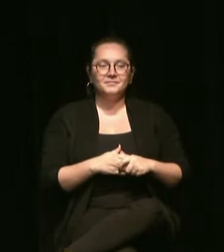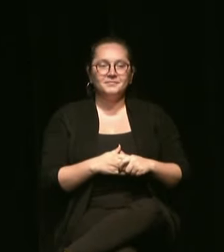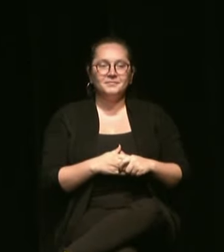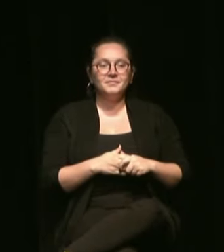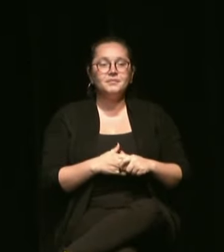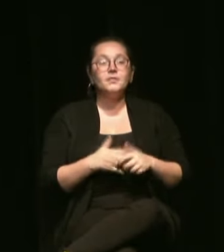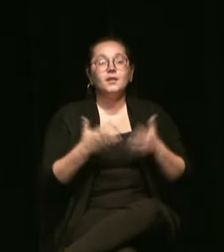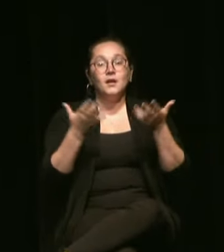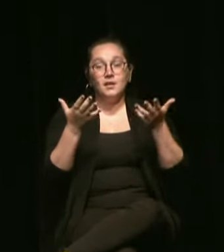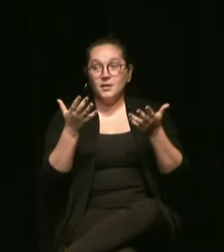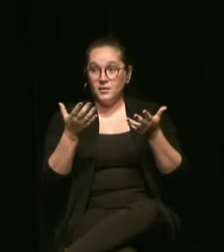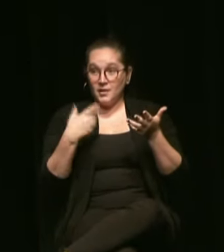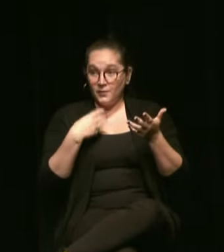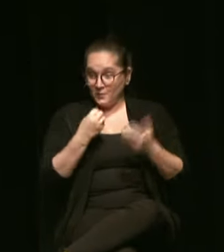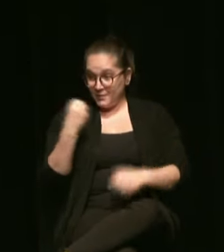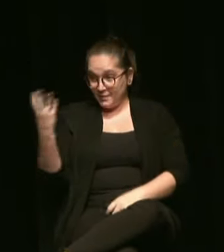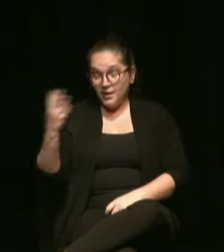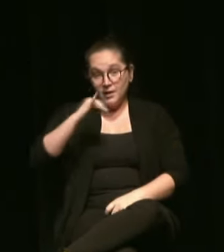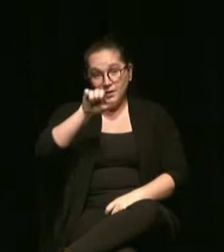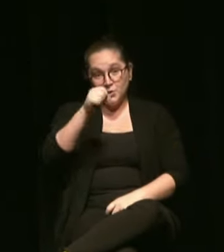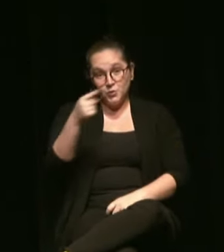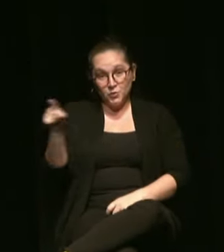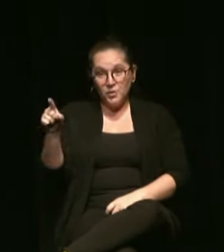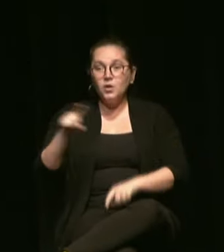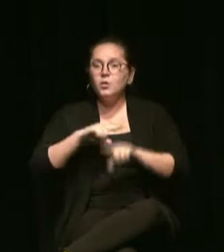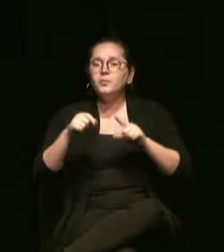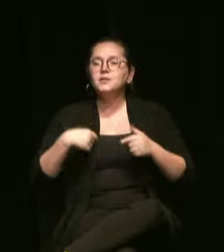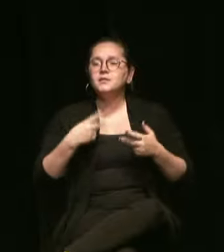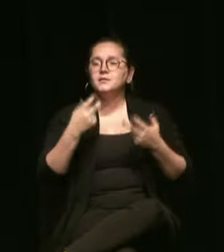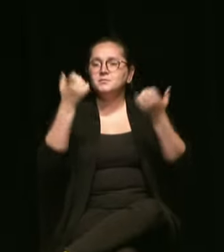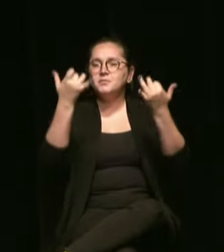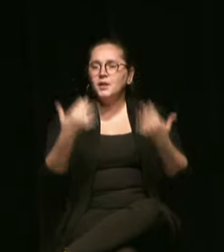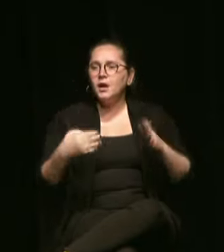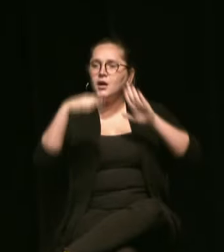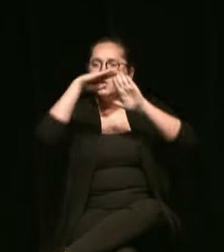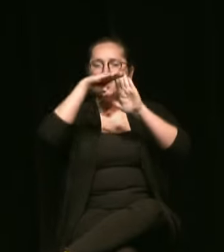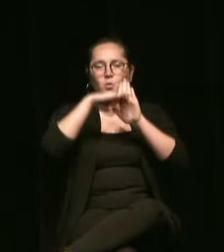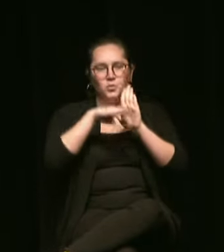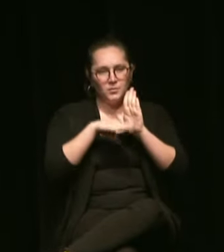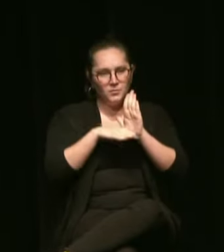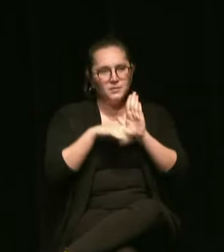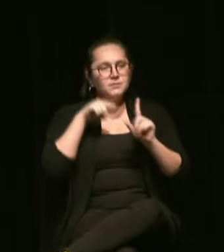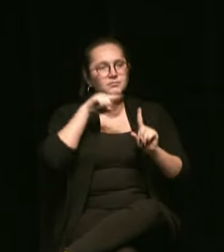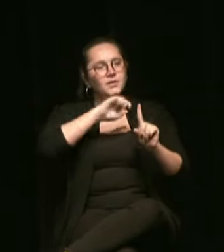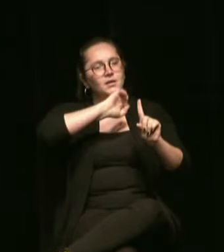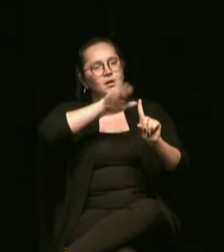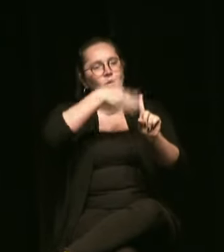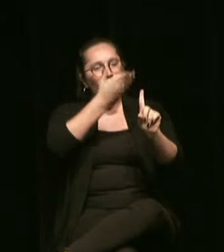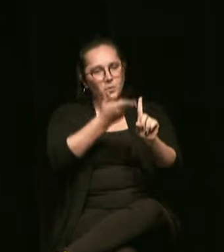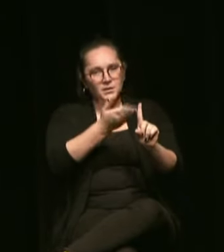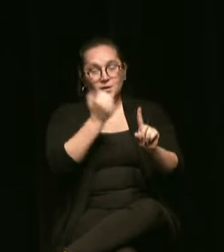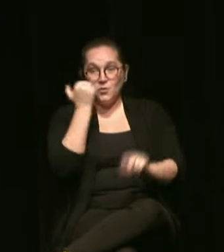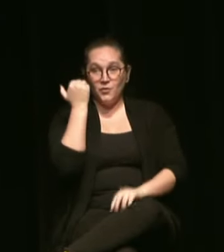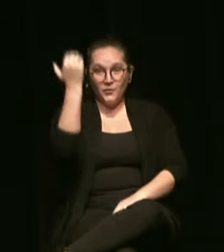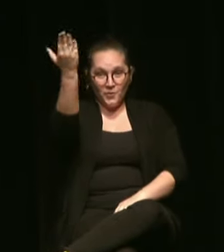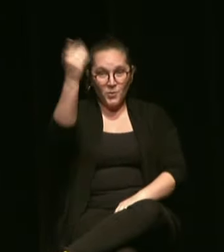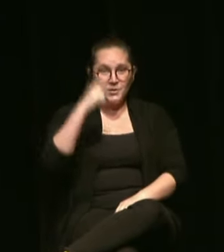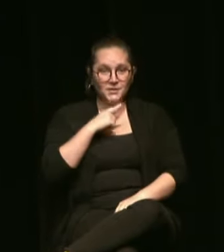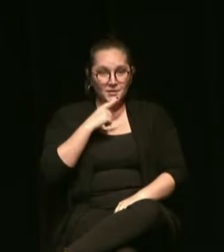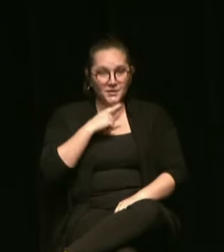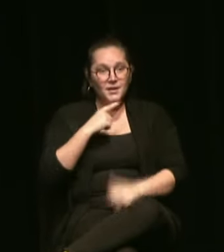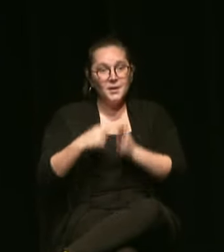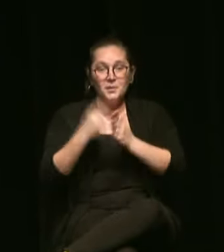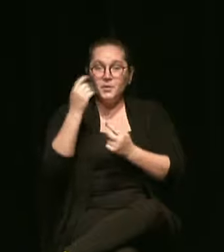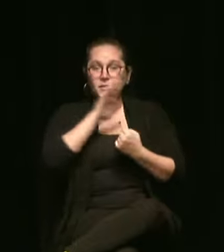Eu queria, antes de passar a palavra ao João, chamar a atenção para a programação. Quer dizer, a Ocupação está aí do lado de fora. É a